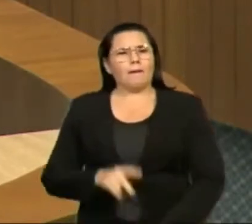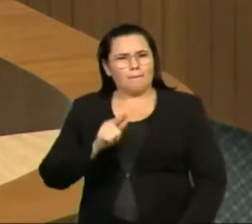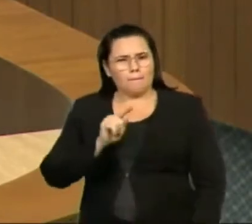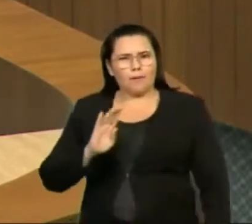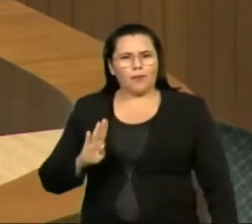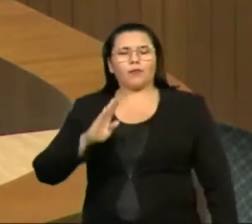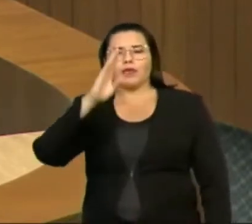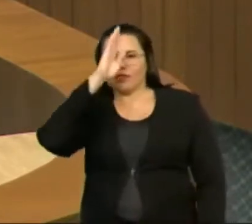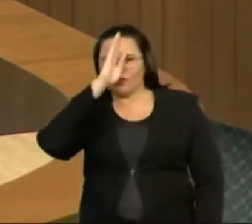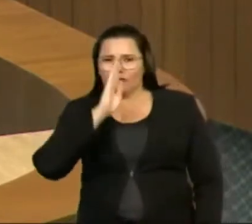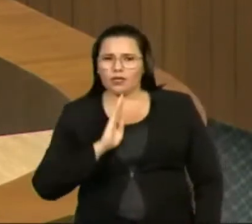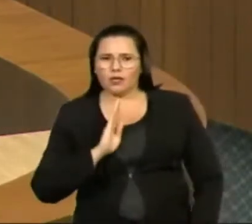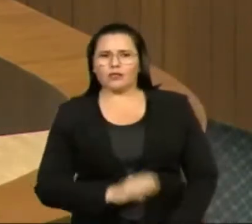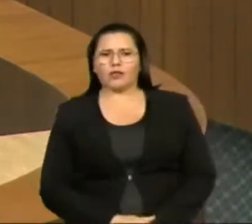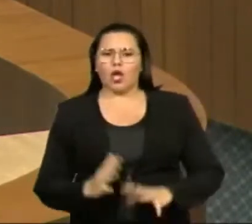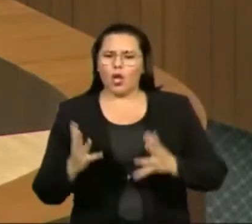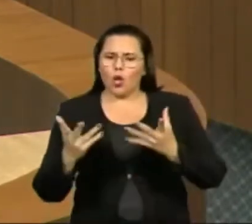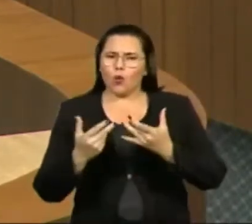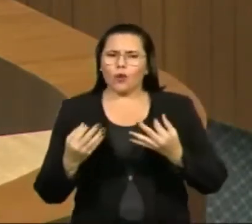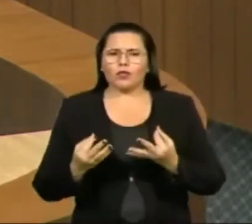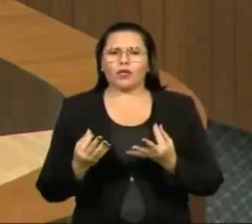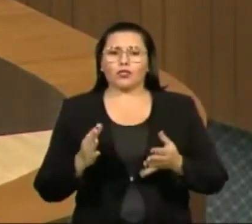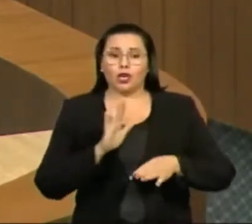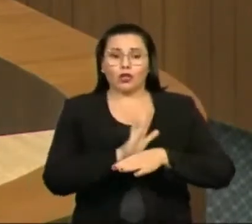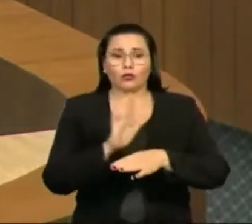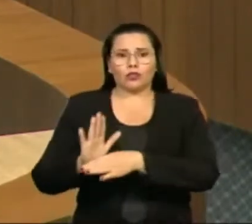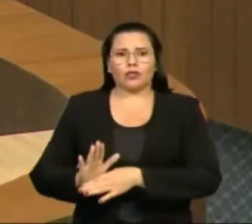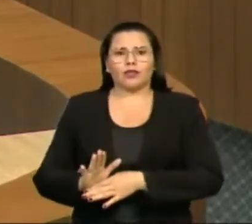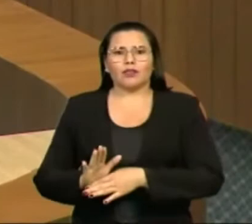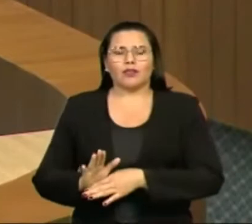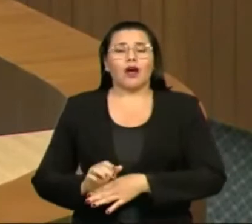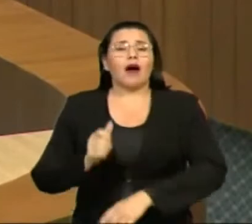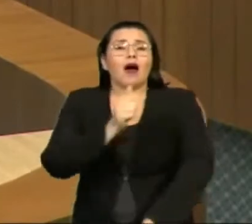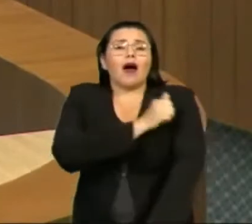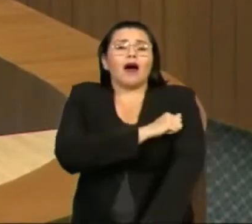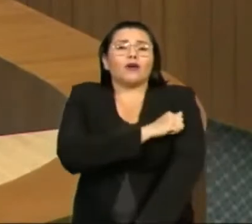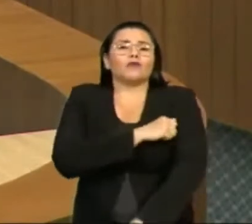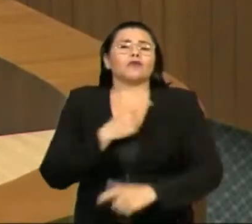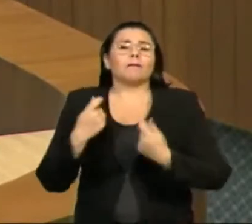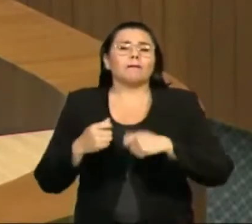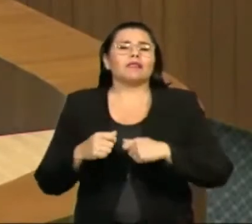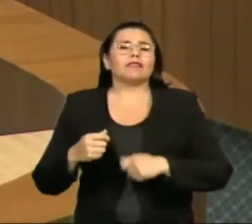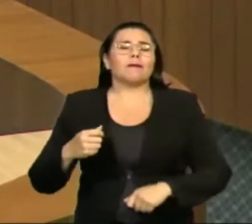qualidade, deputado Iglésio, está servindo a quem mais precisa, aos nossos alunos da rede pública.